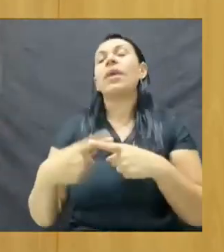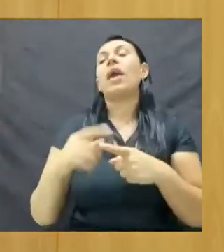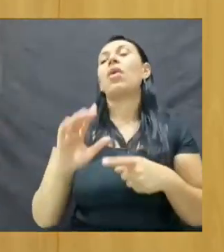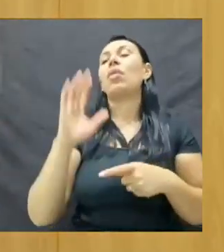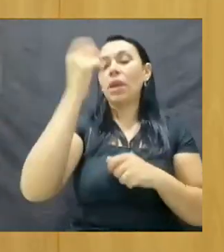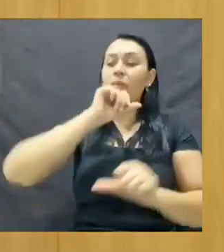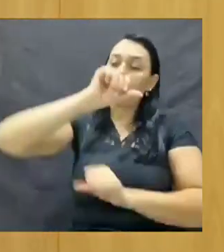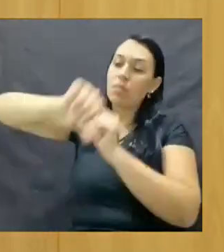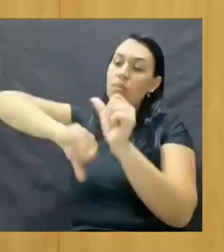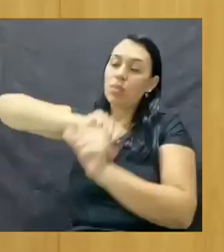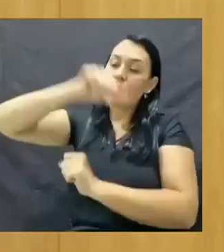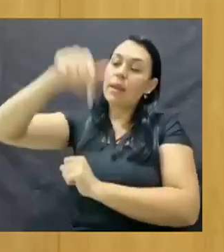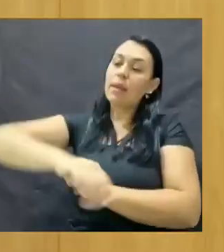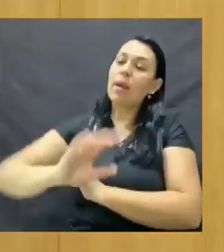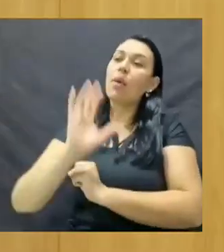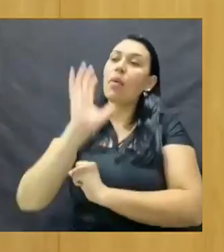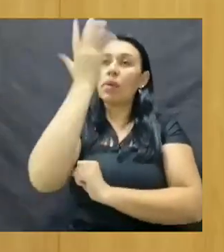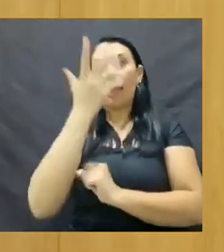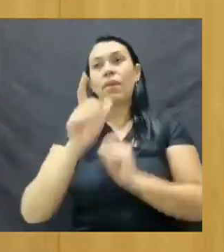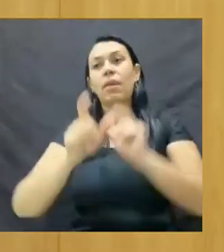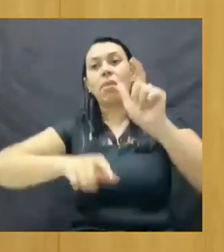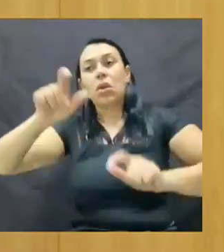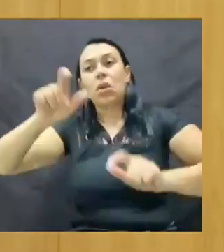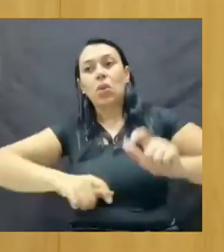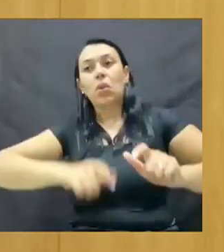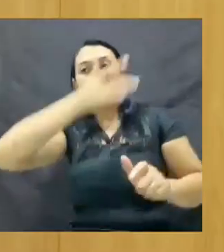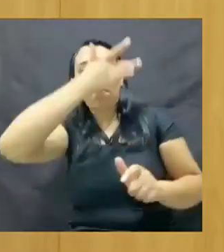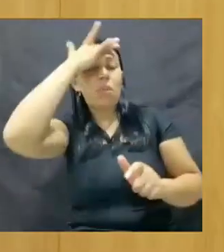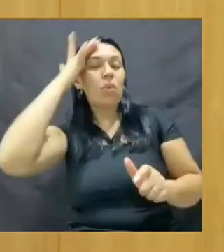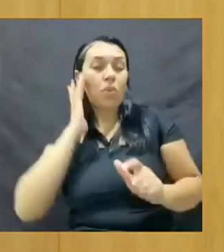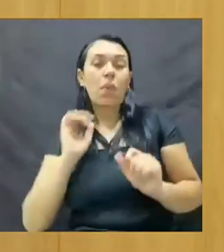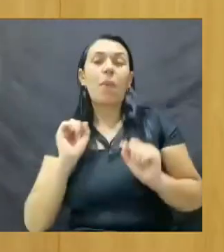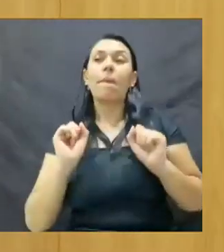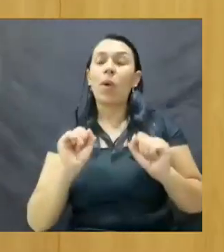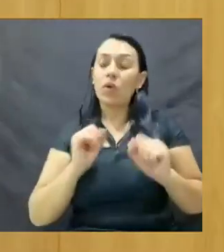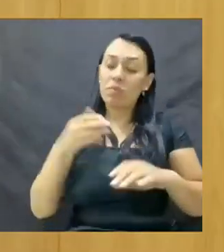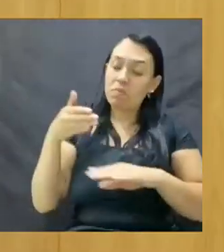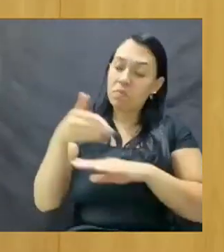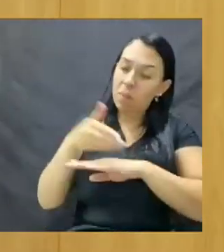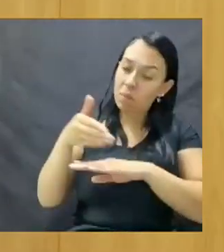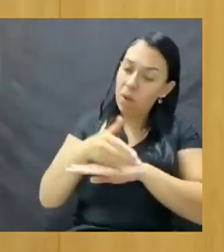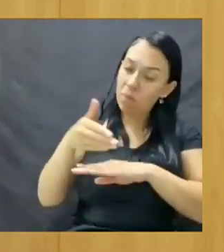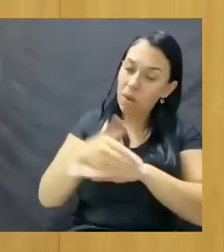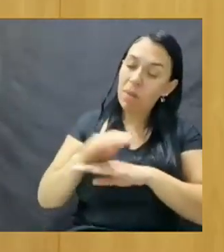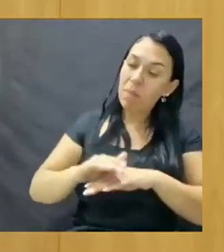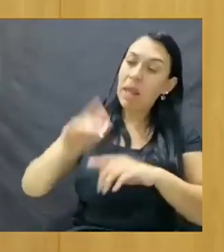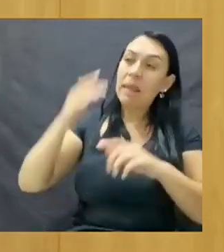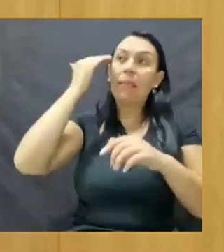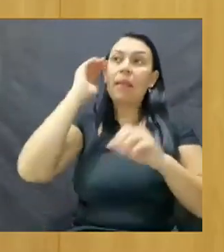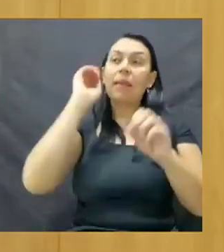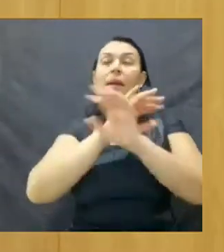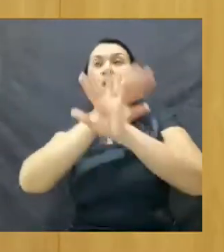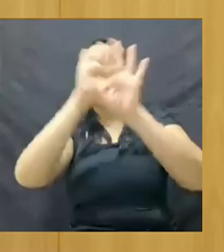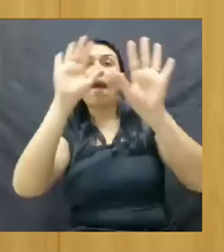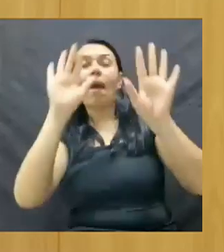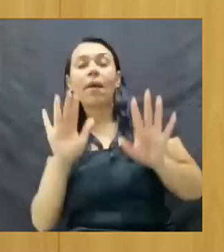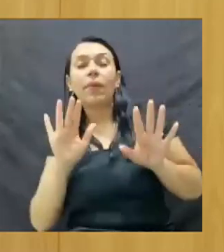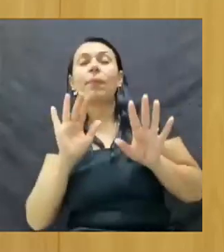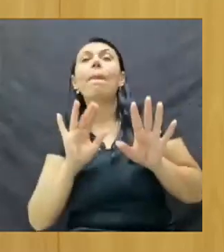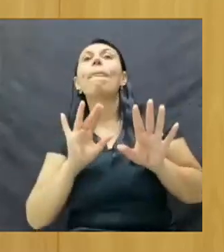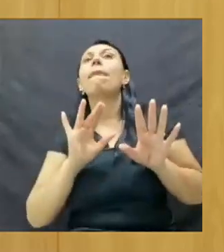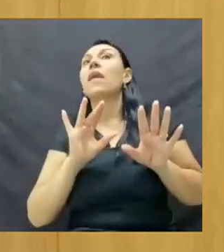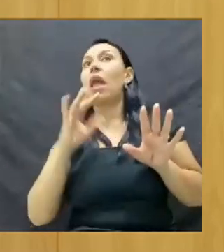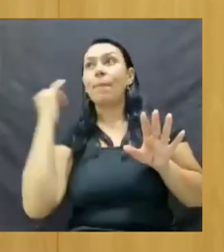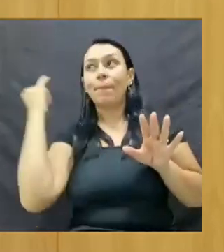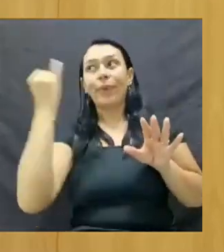que a população, a partir do momento que ela começar a participar mais, sabe, entender realmente o quão importante é o poder